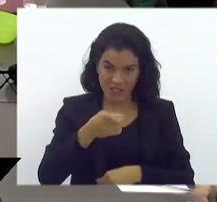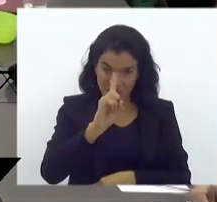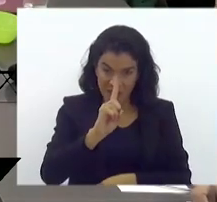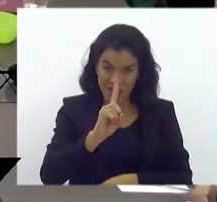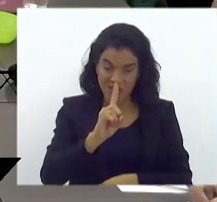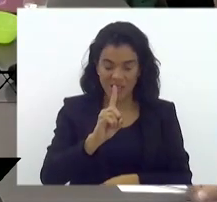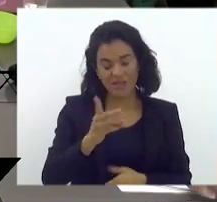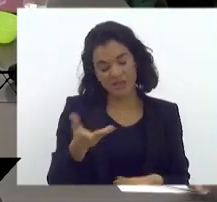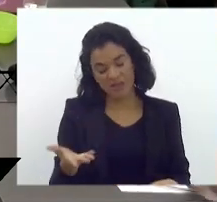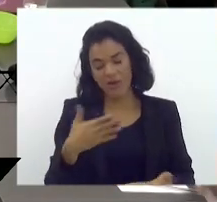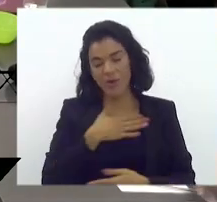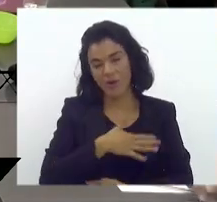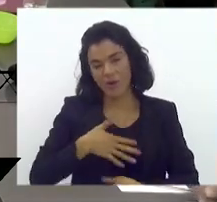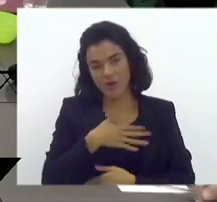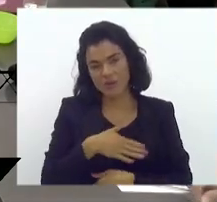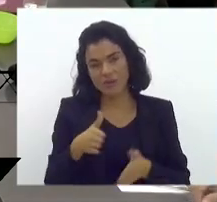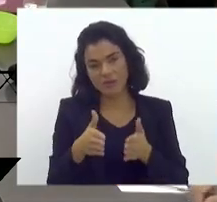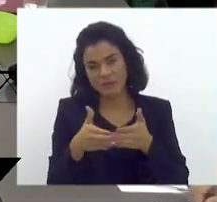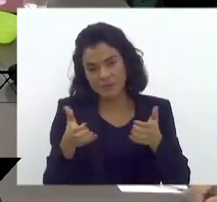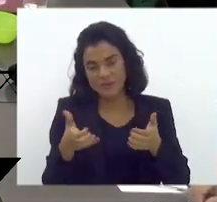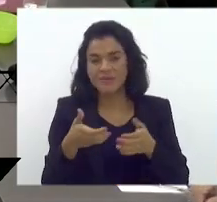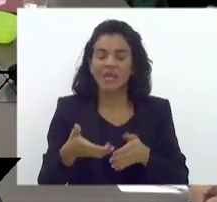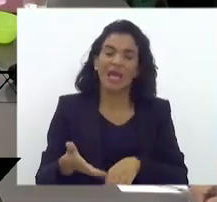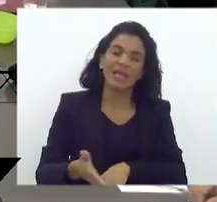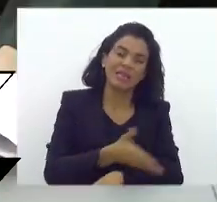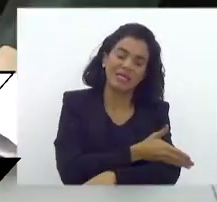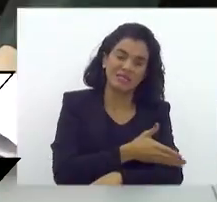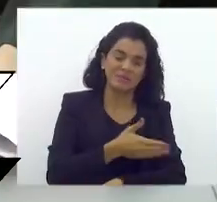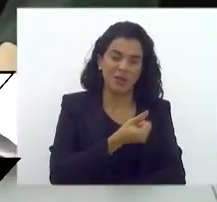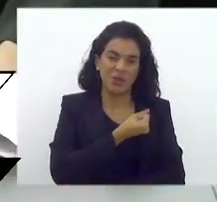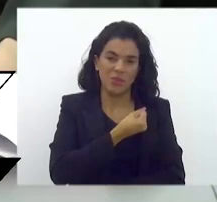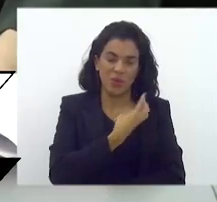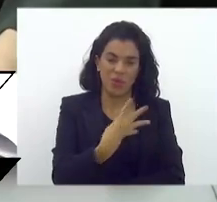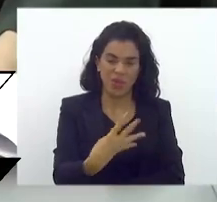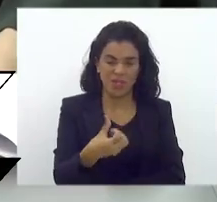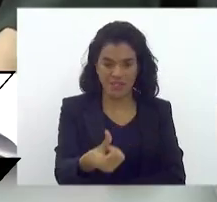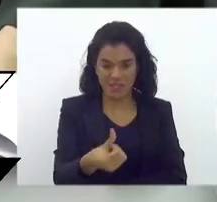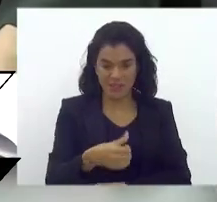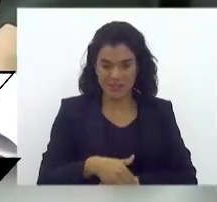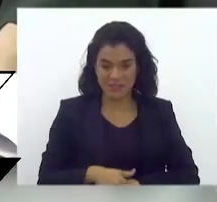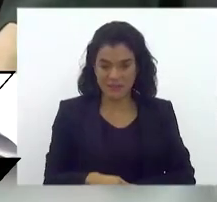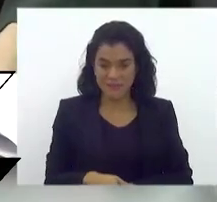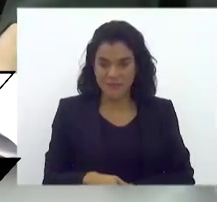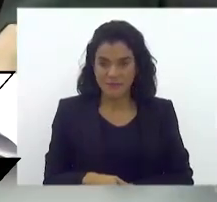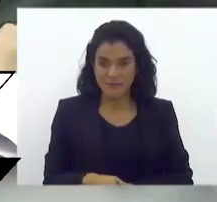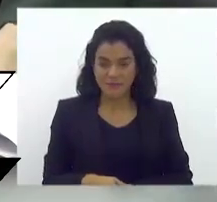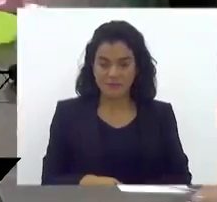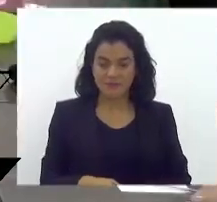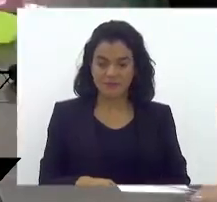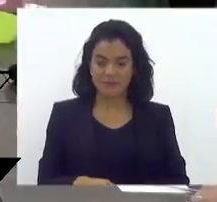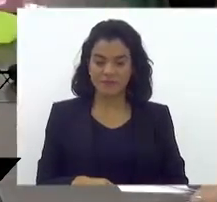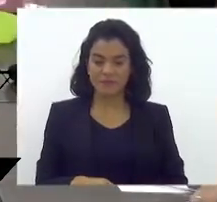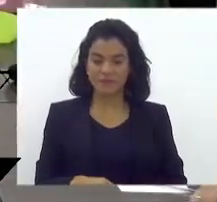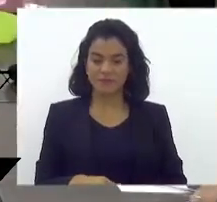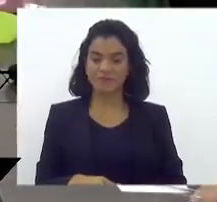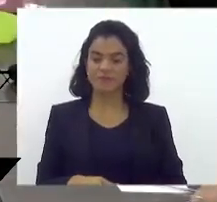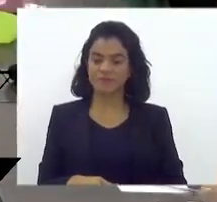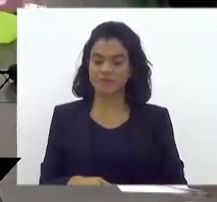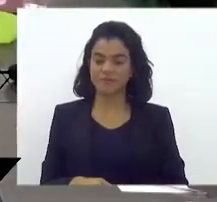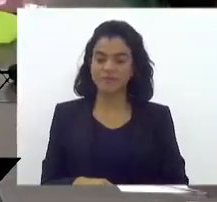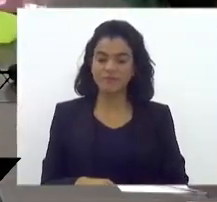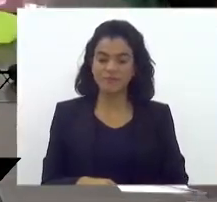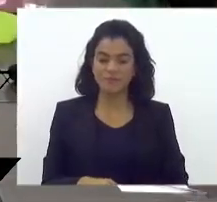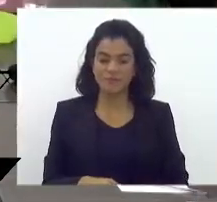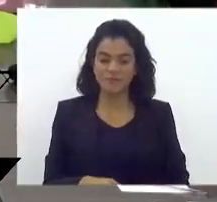às 13. Então eu gostaria de pedir a Vossa Excelência que antecipasse o 46. Perfeito, perfeito. Então vou chamar os trabalhos